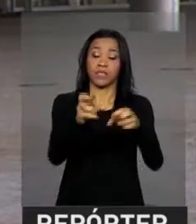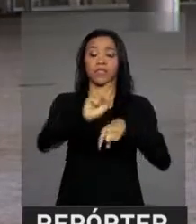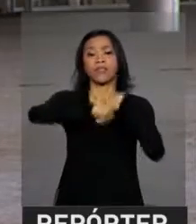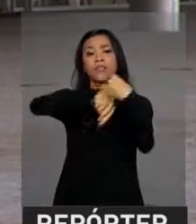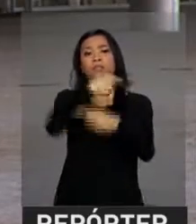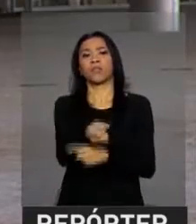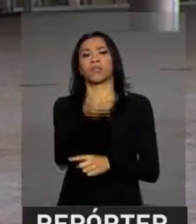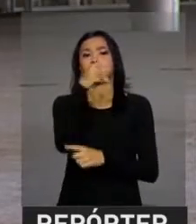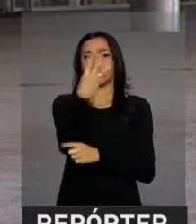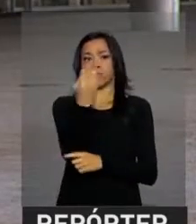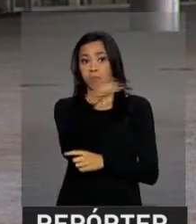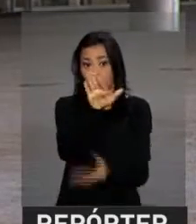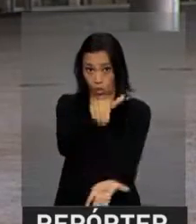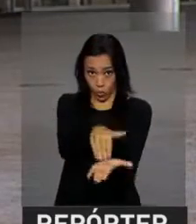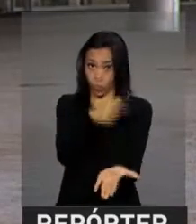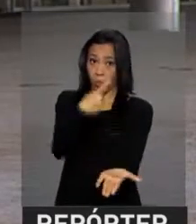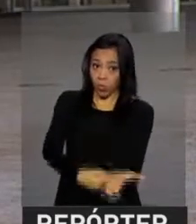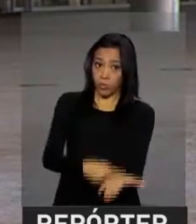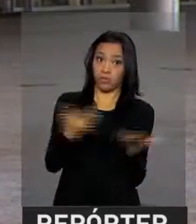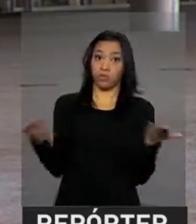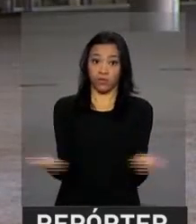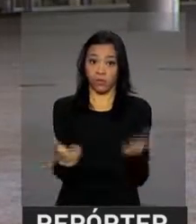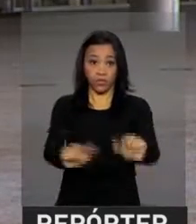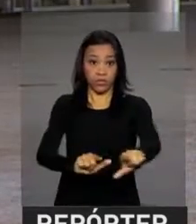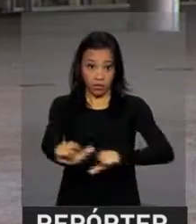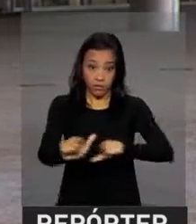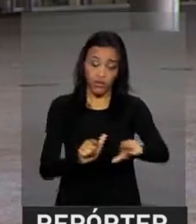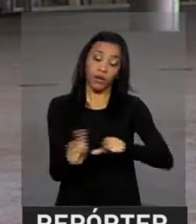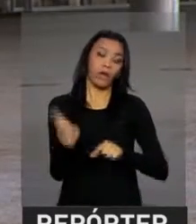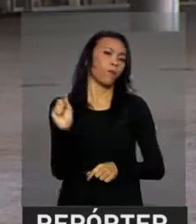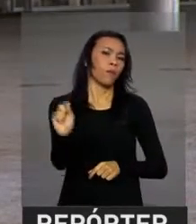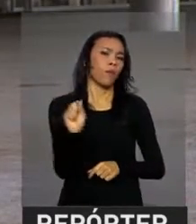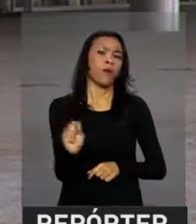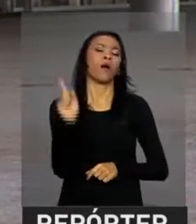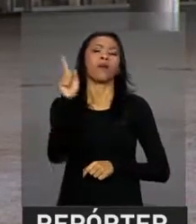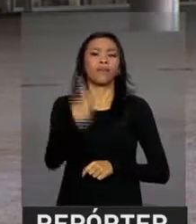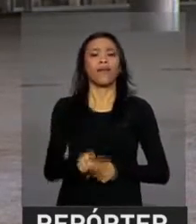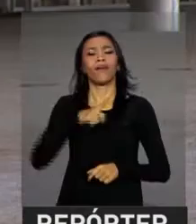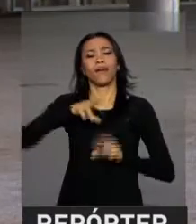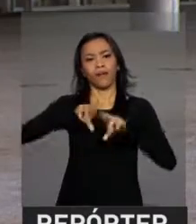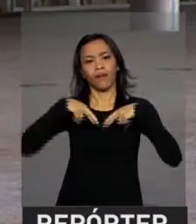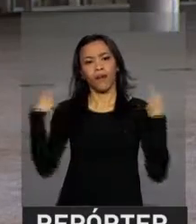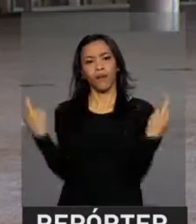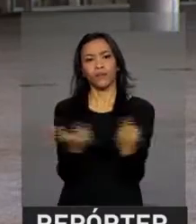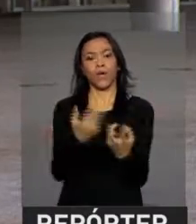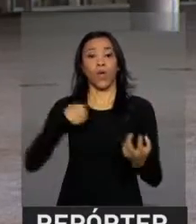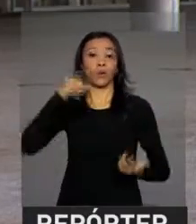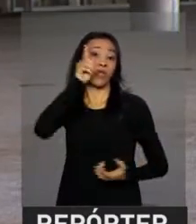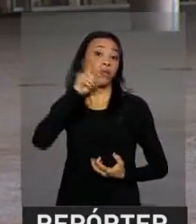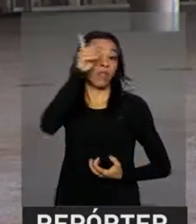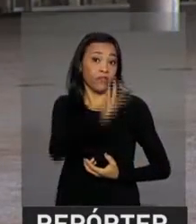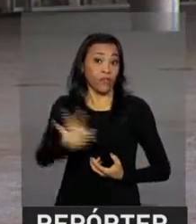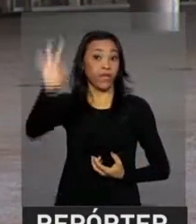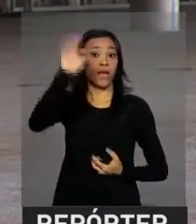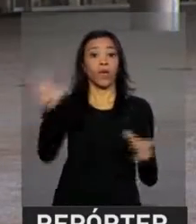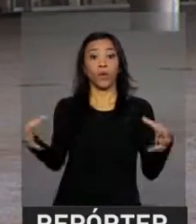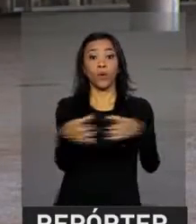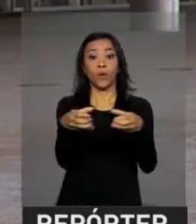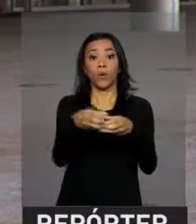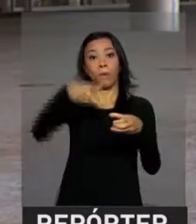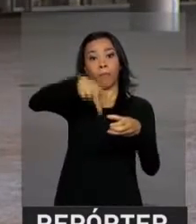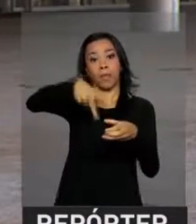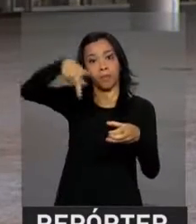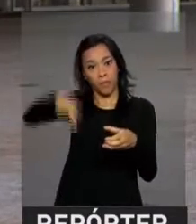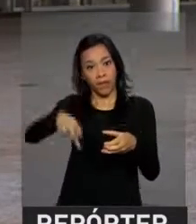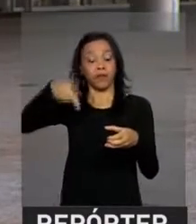15h30, no último compromisso previsto na agenda de hoje do presidente em exercício, uma audiência, uma reunião com o deputado federal do PP do Rio Grande do